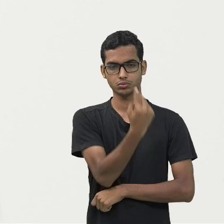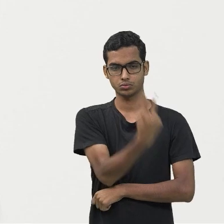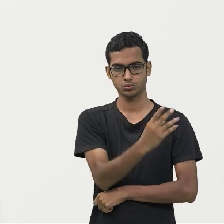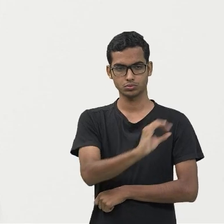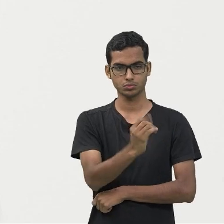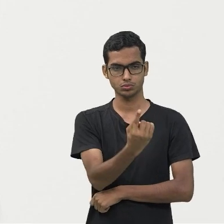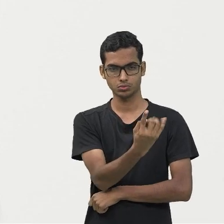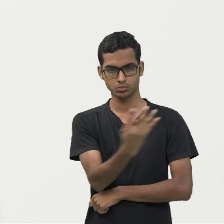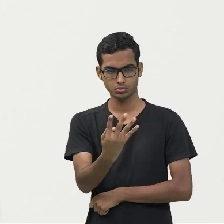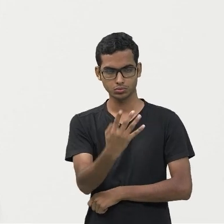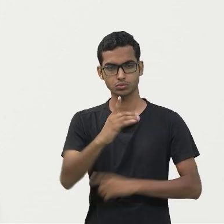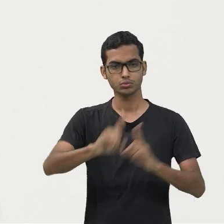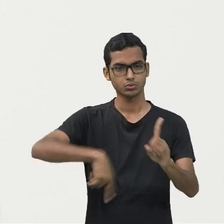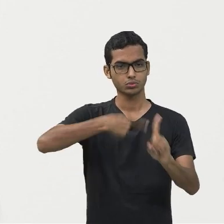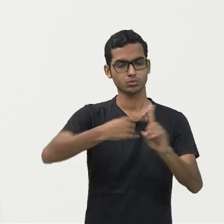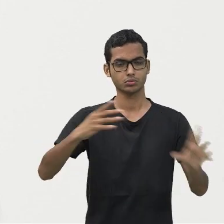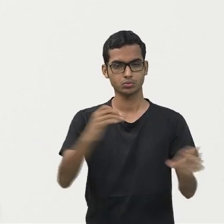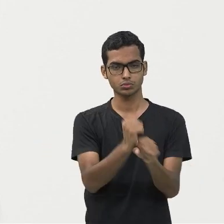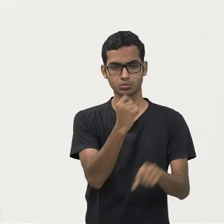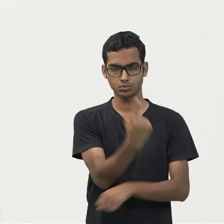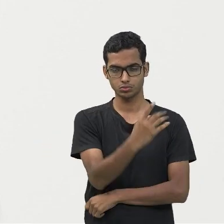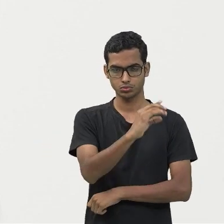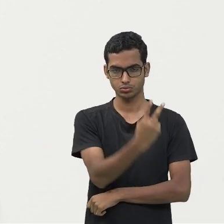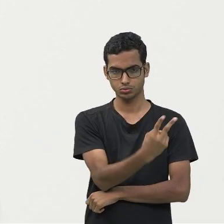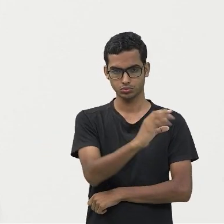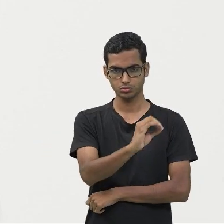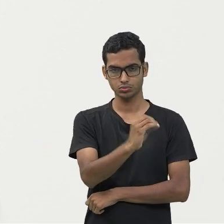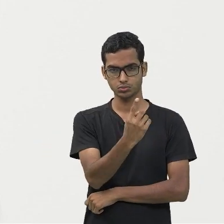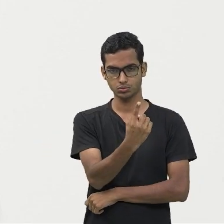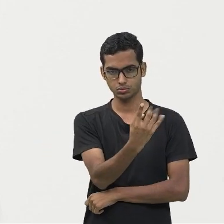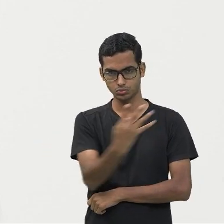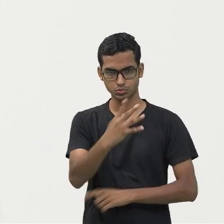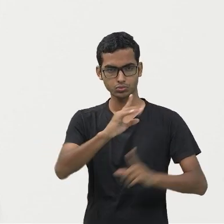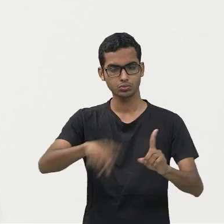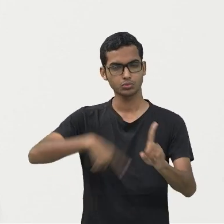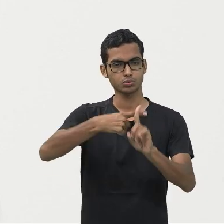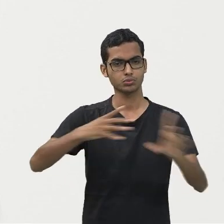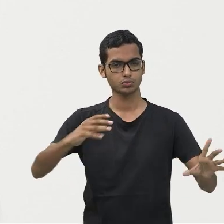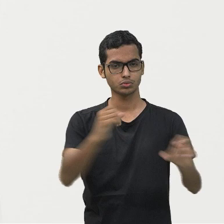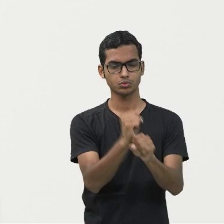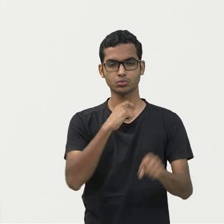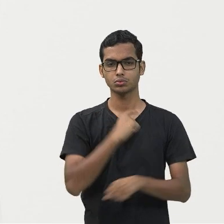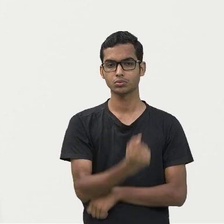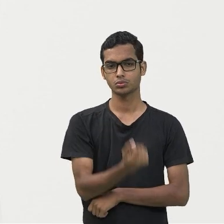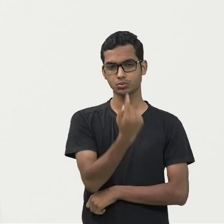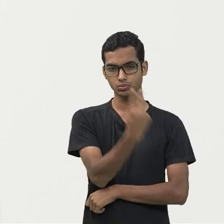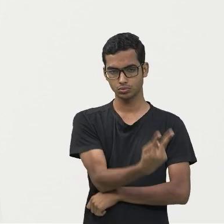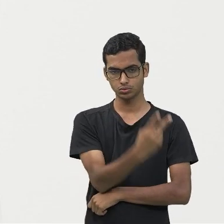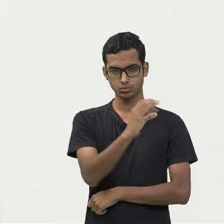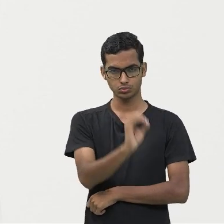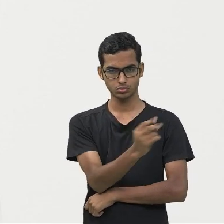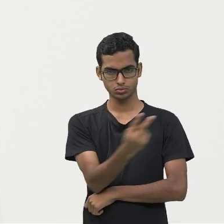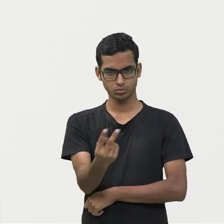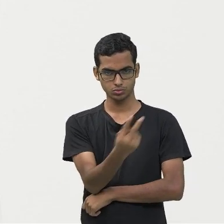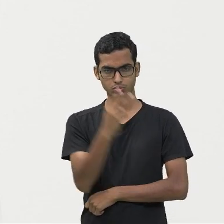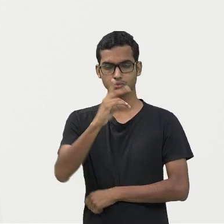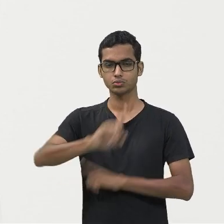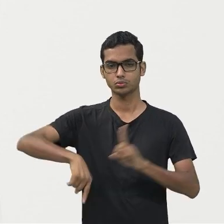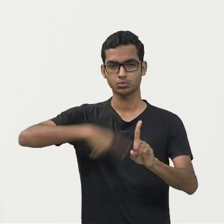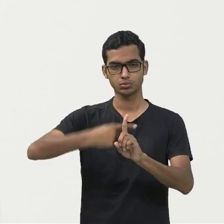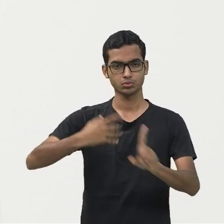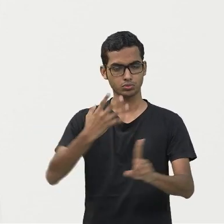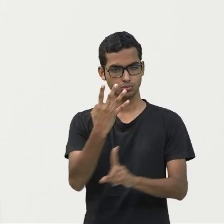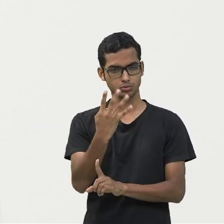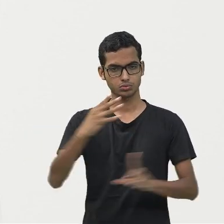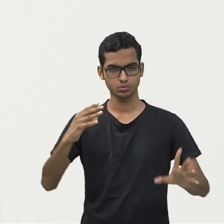4, 2018, mais 4, 2022, mais 4, 2026, que será a